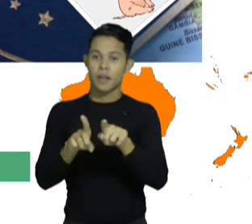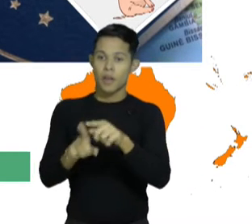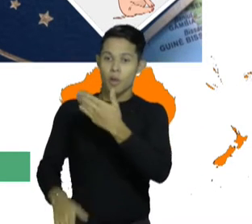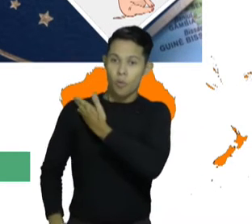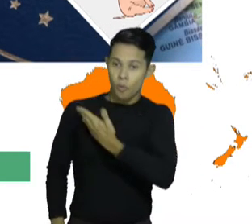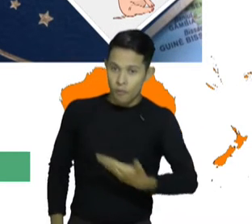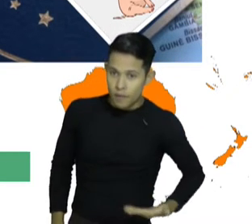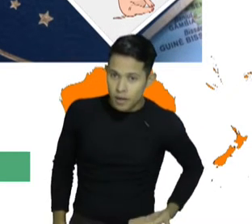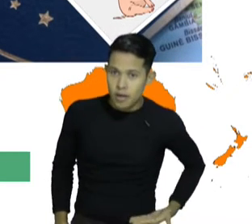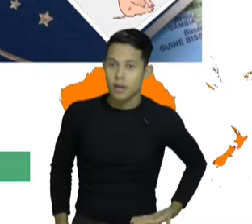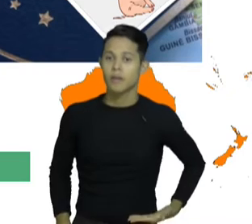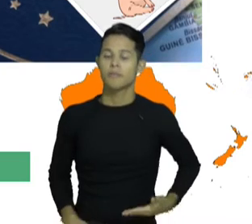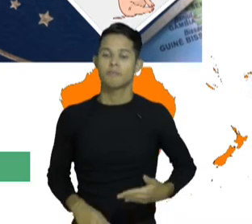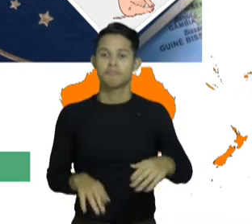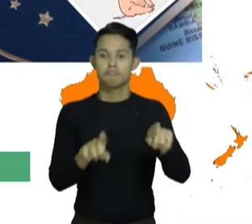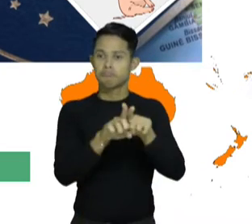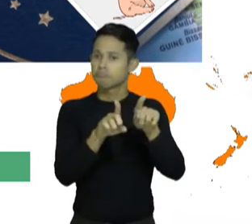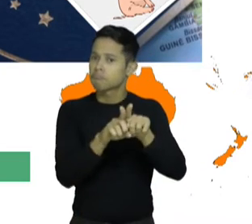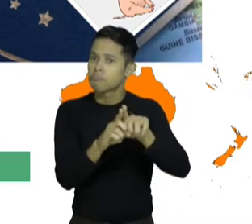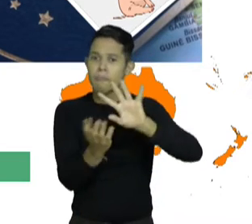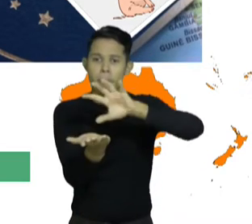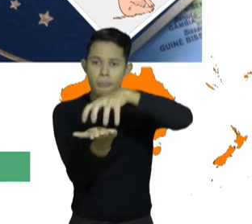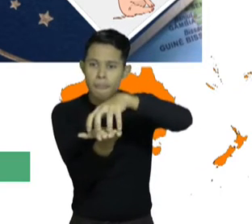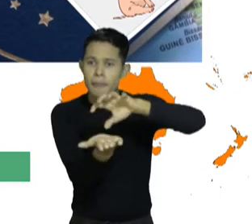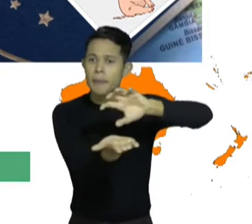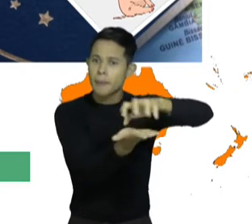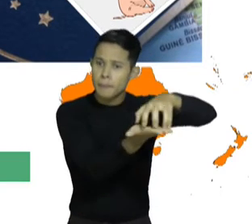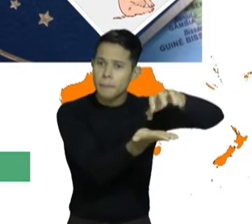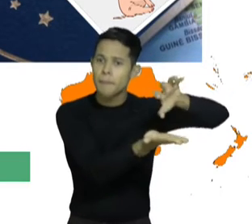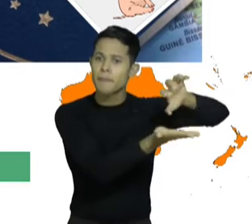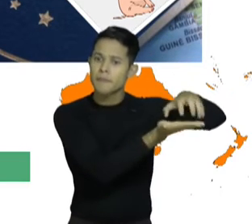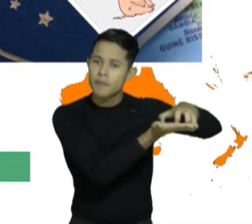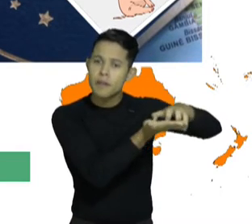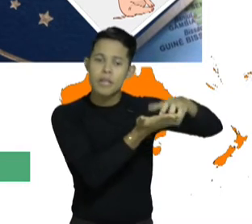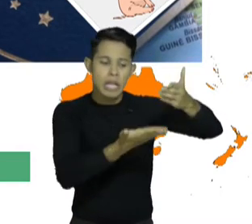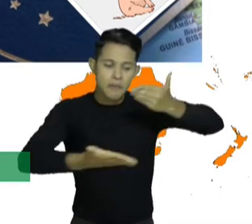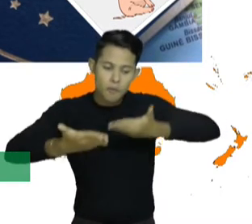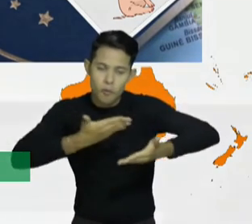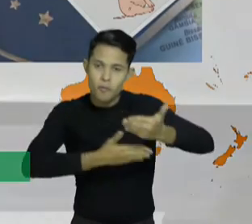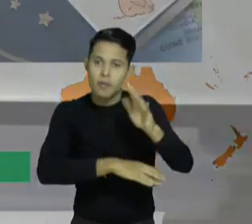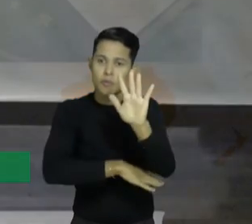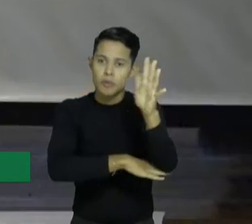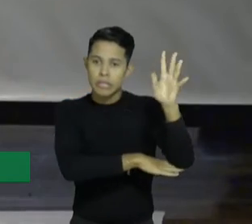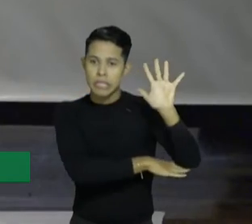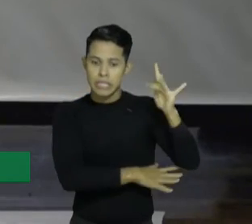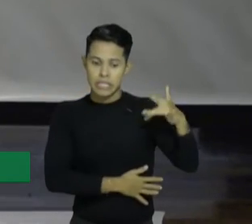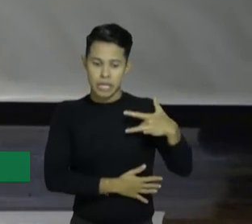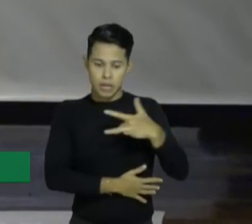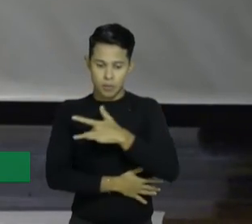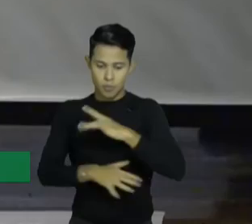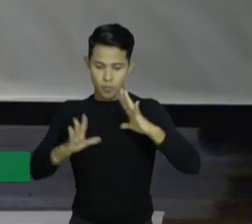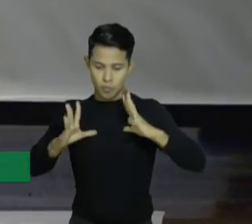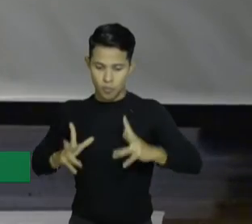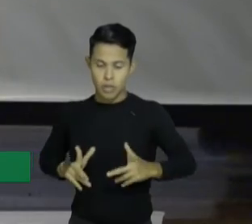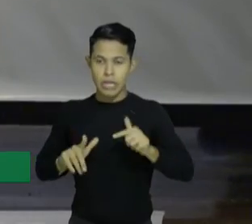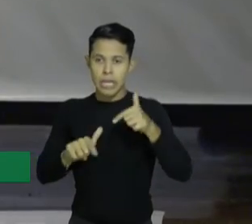entes envolvidos na questão sanitária trabalharam arduamente para chegar nisso aí